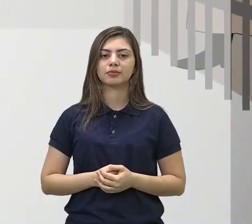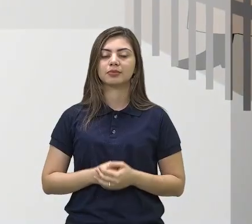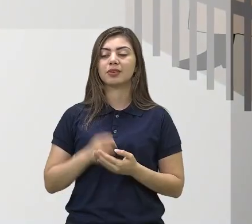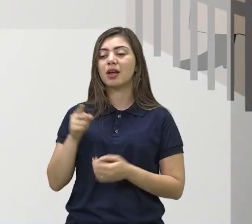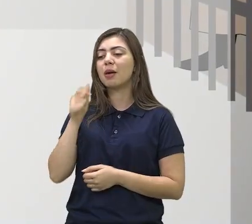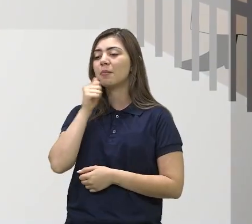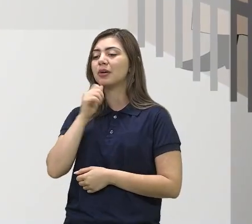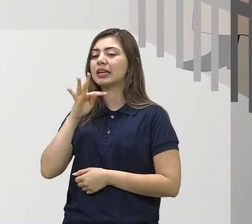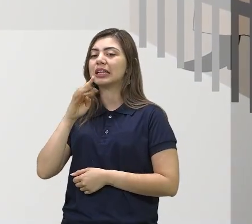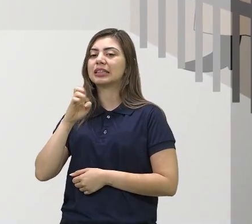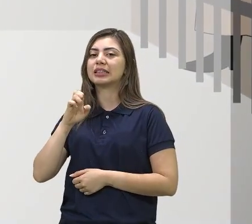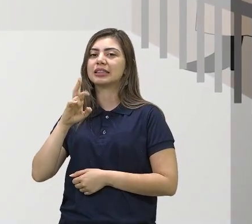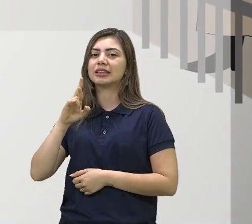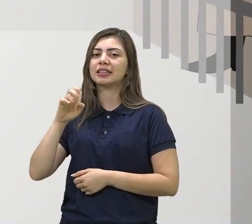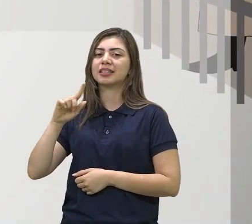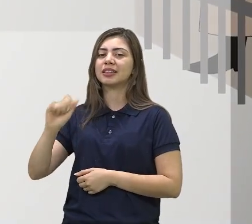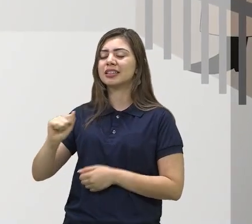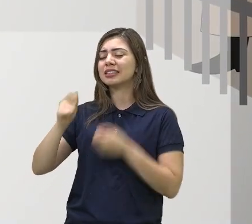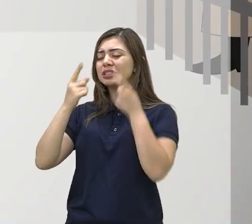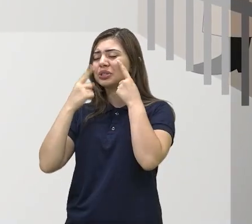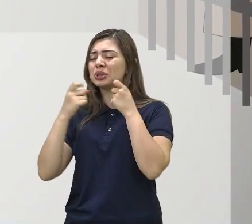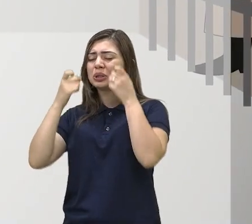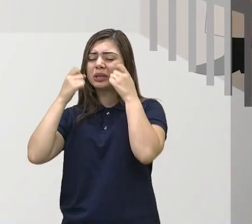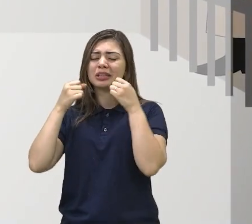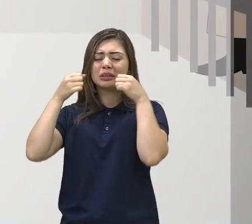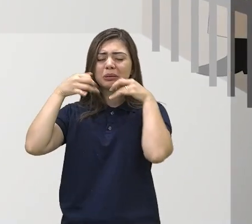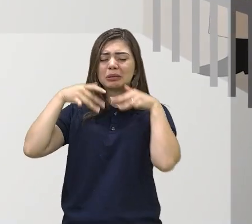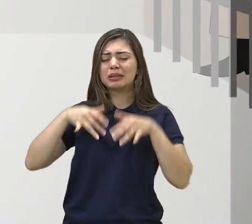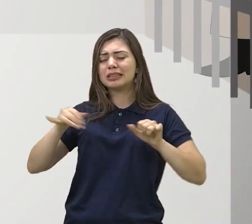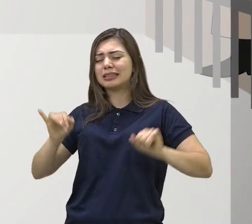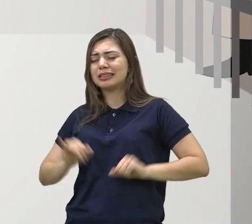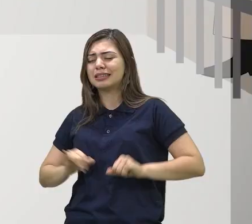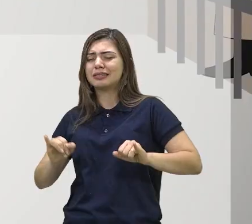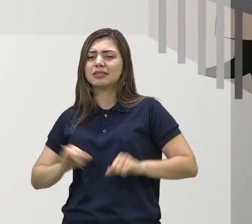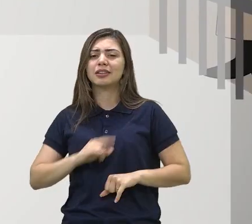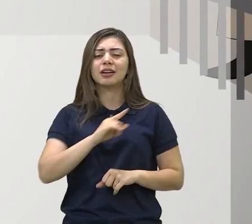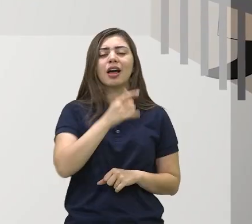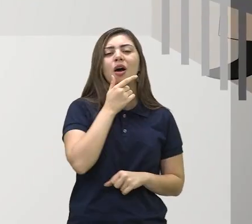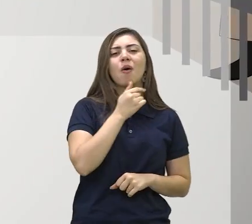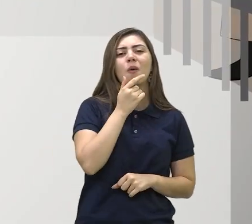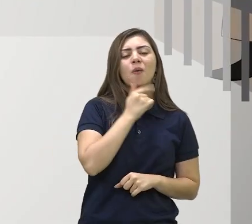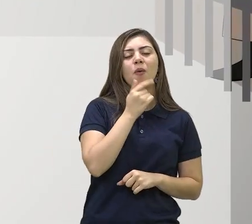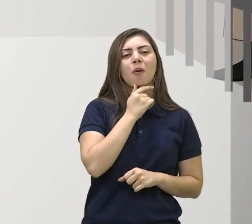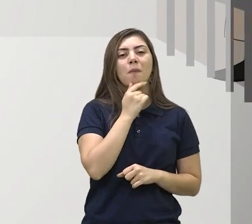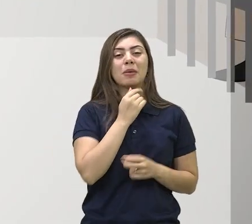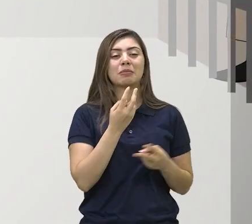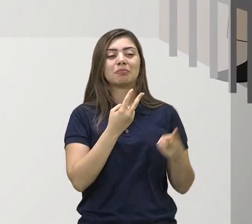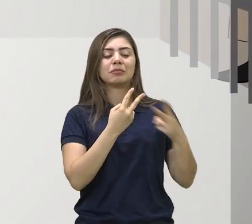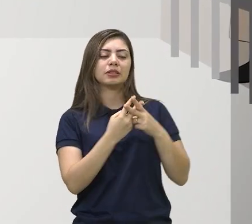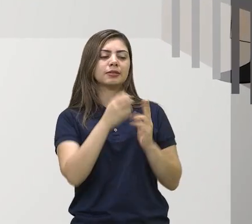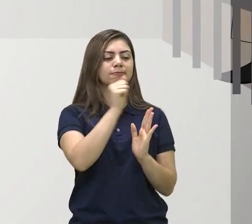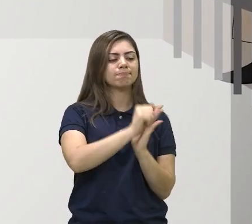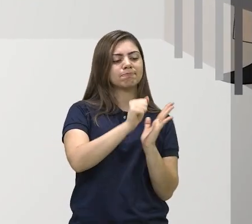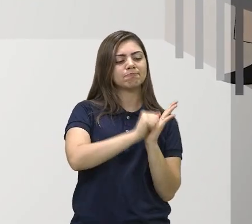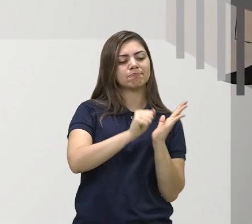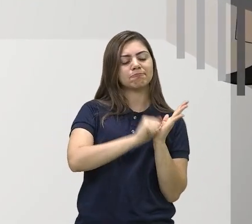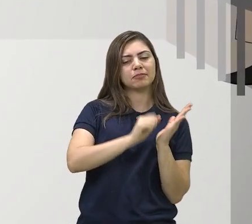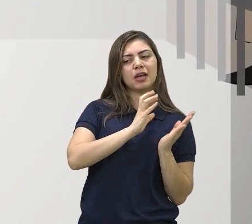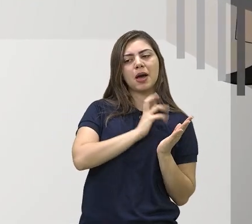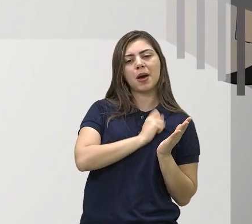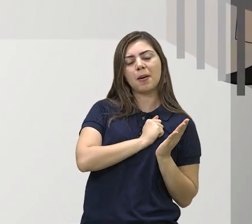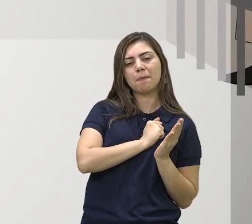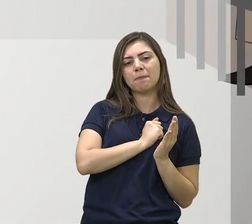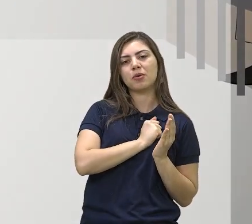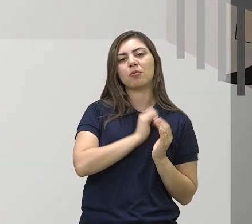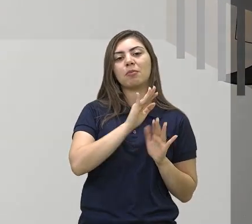Teresa definha enclausurada. Simão, preso, escreve cartas de amor. Mariana permanece ao seu